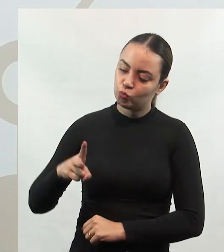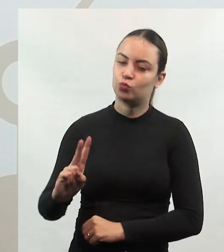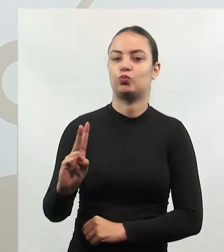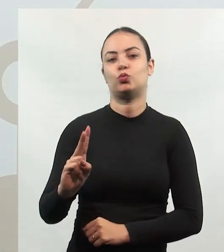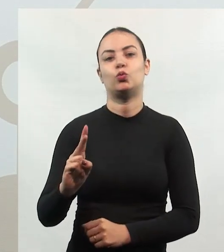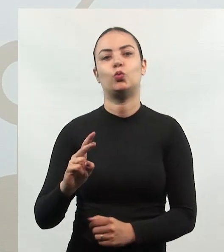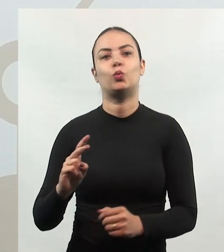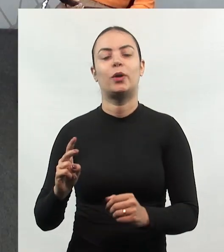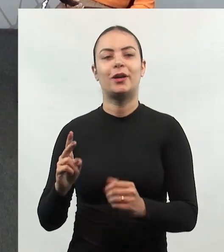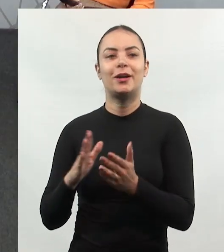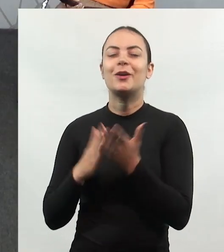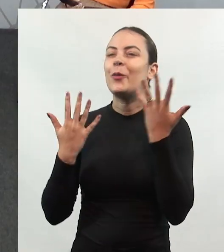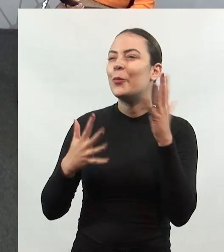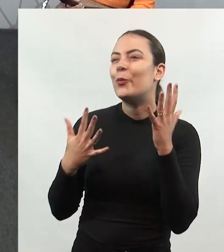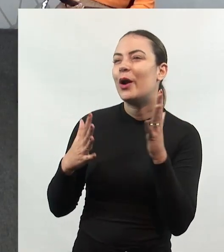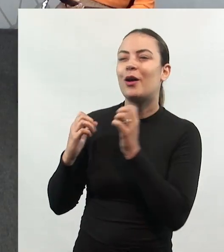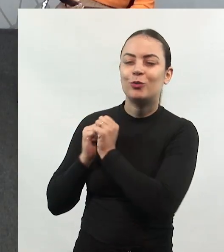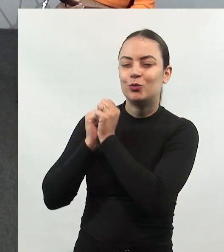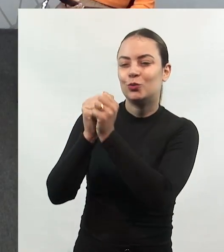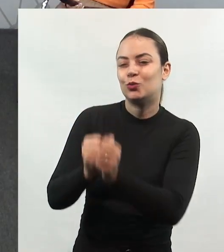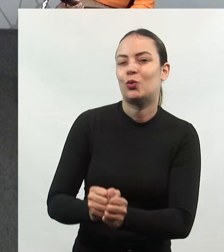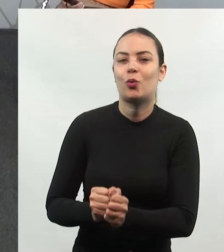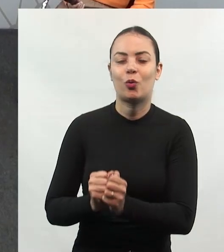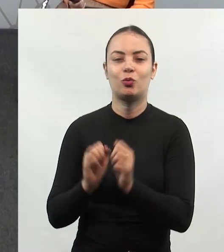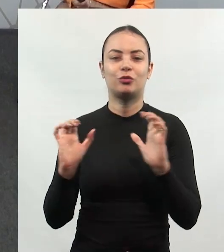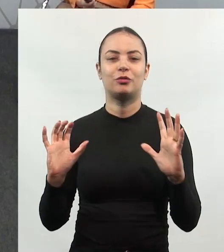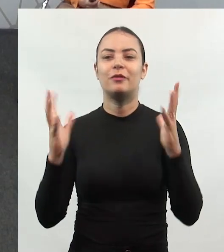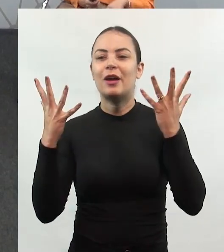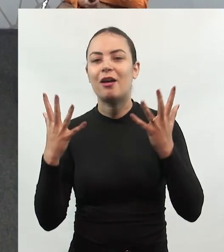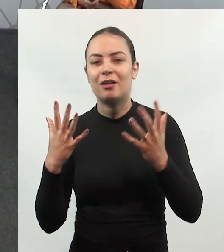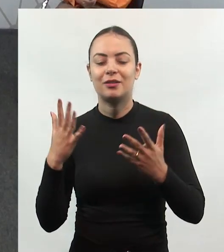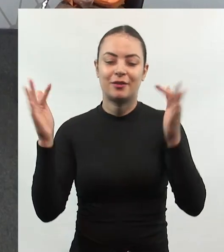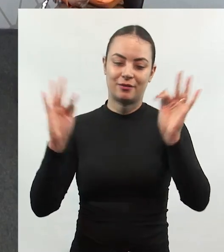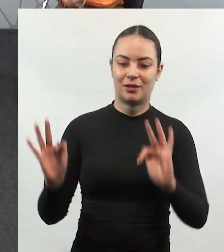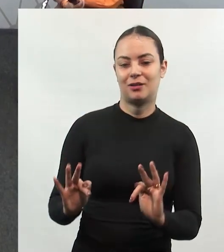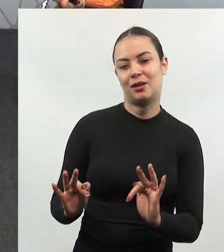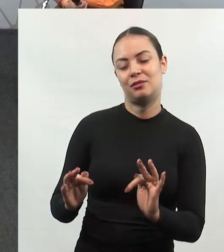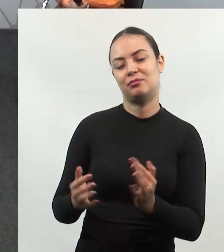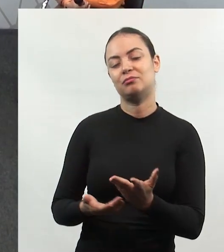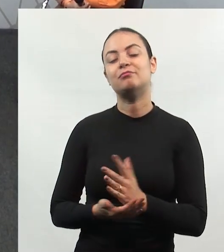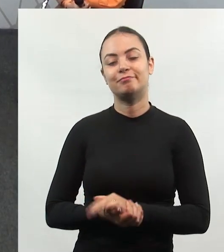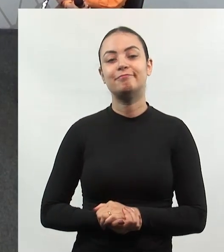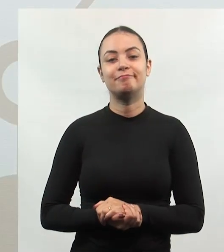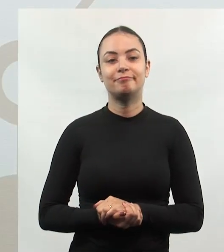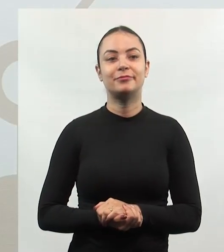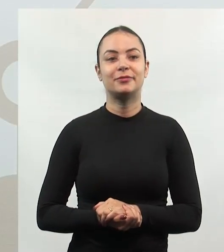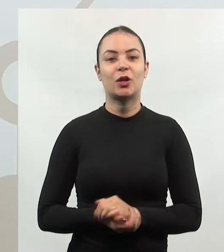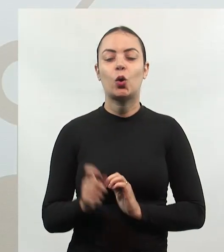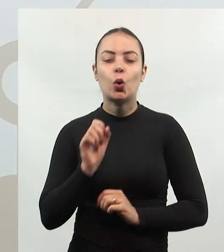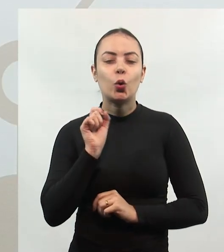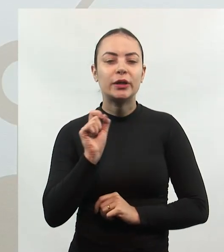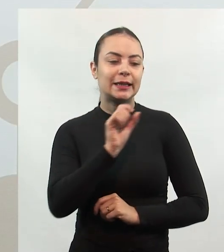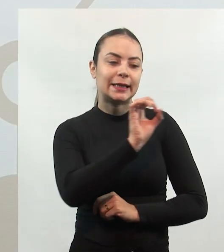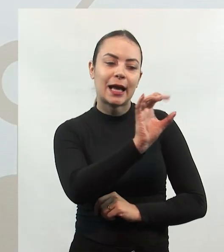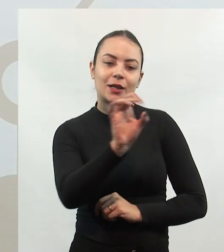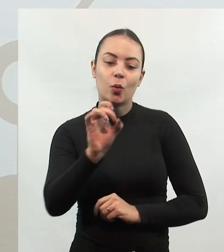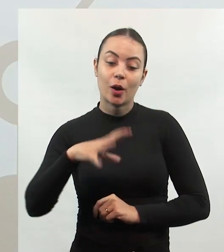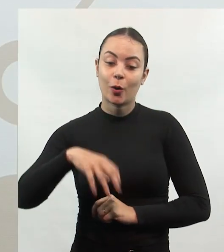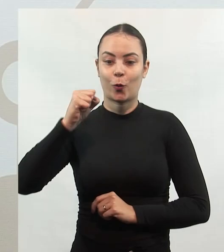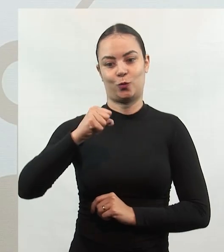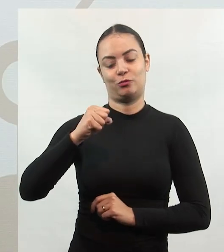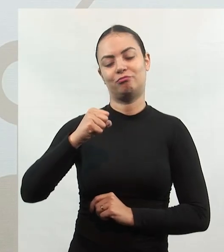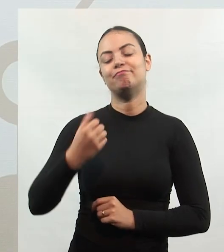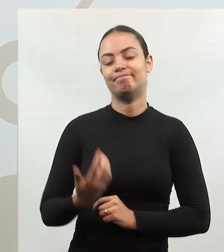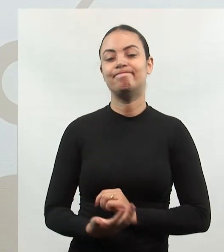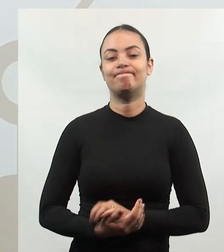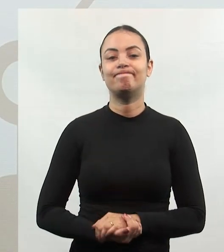incidem ali na nossa vida, na nossa personalidade, né? Então, eu tenho muito carinho, eu tenho pessoas assim que eu guardo no meu